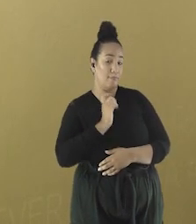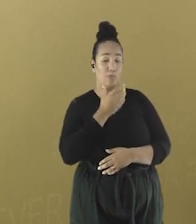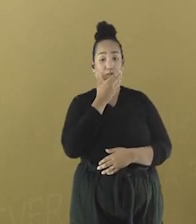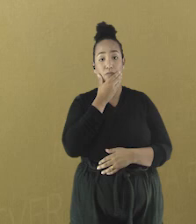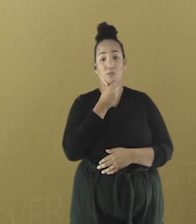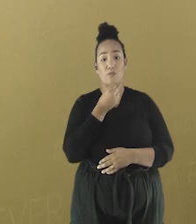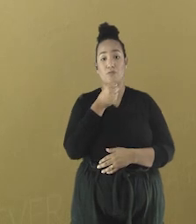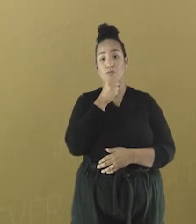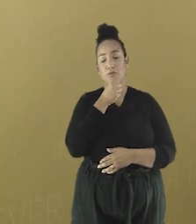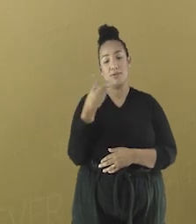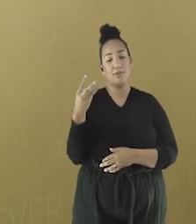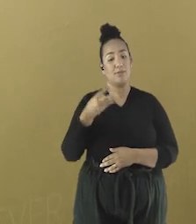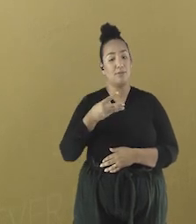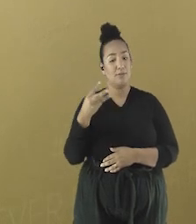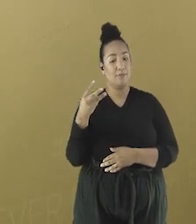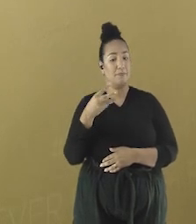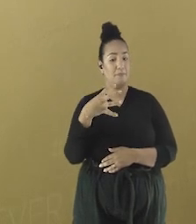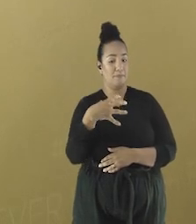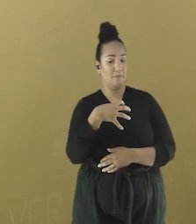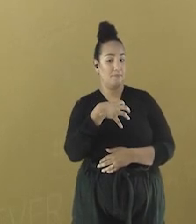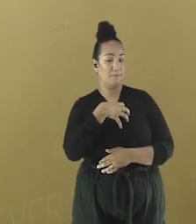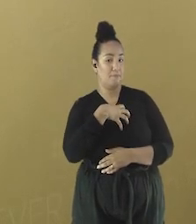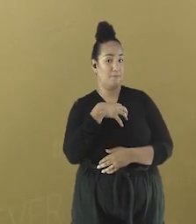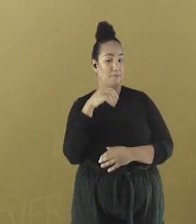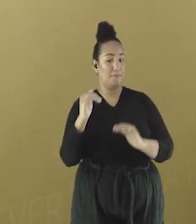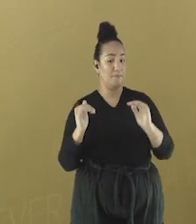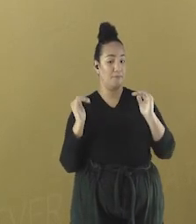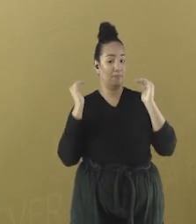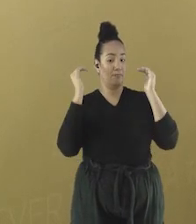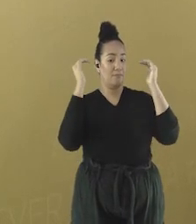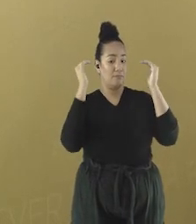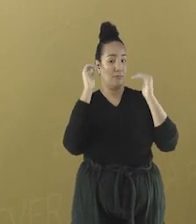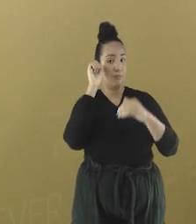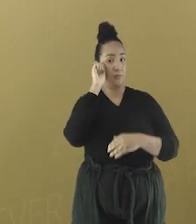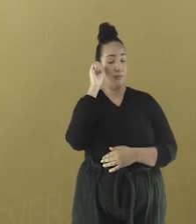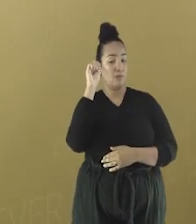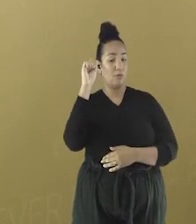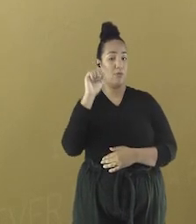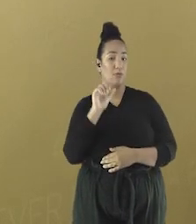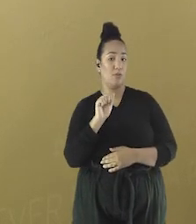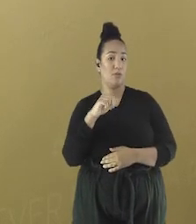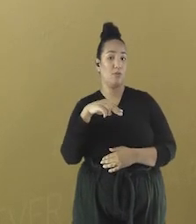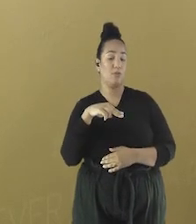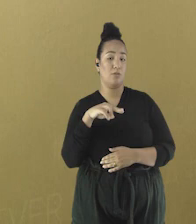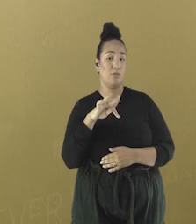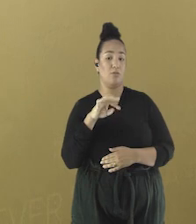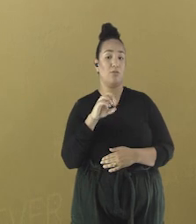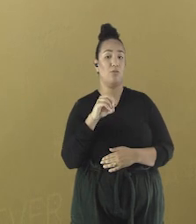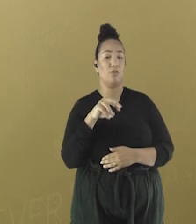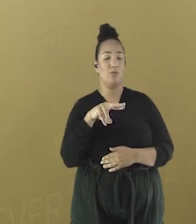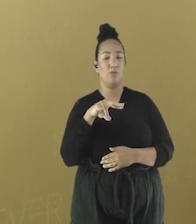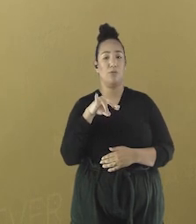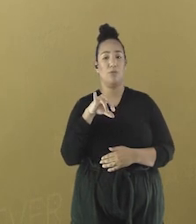tataravô baiano, o meu maestro soberano foi Antônio Brasileiro.